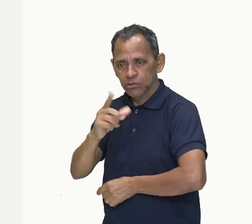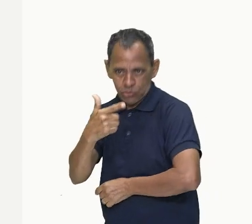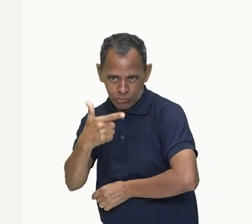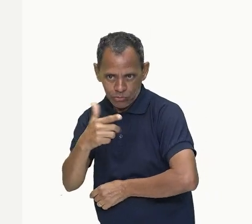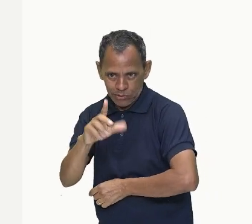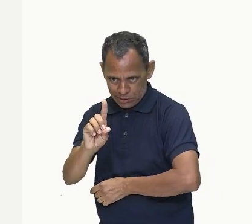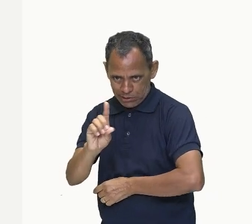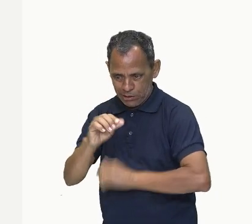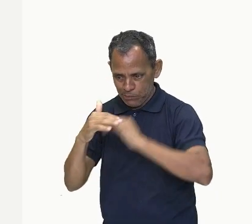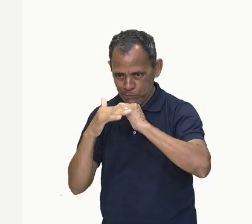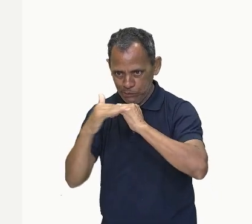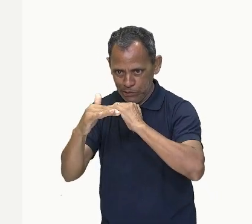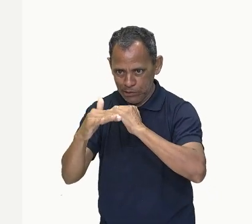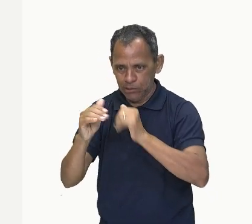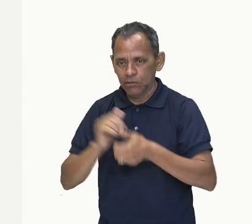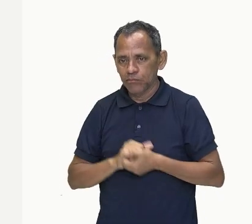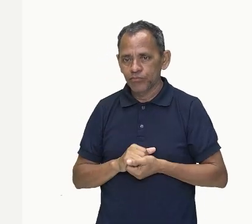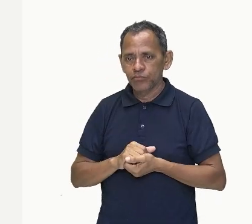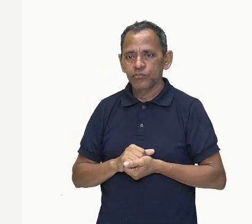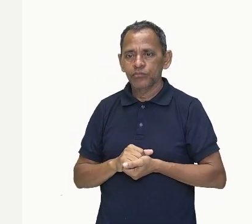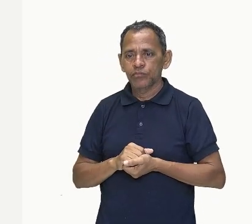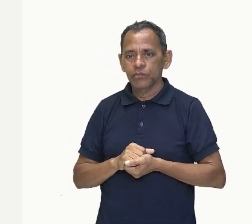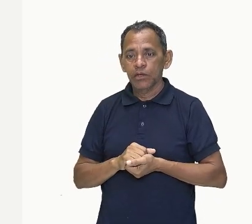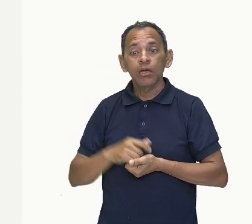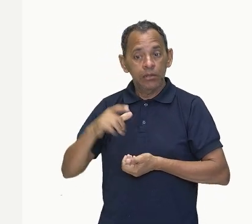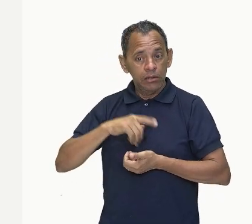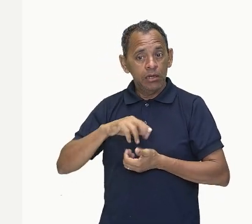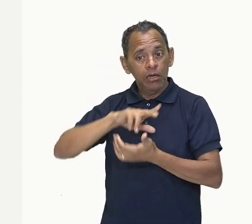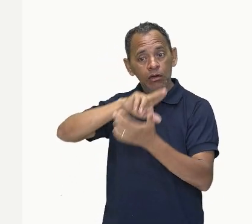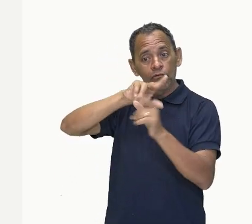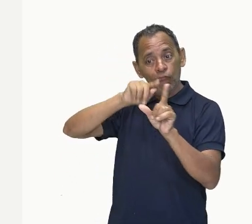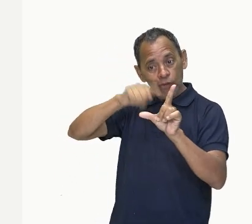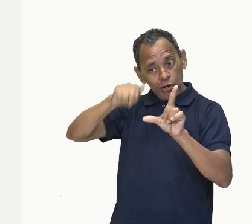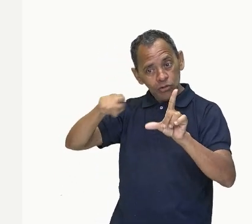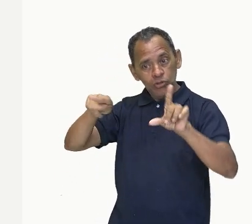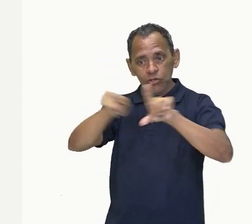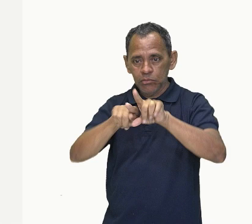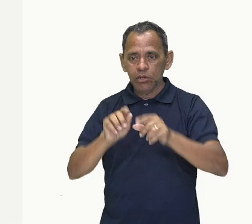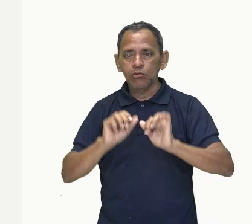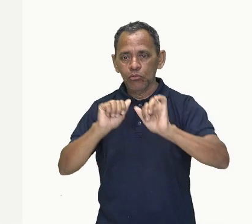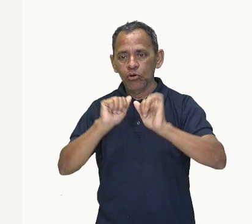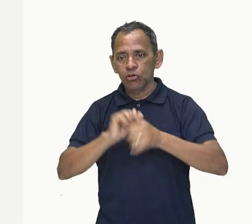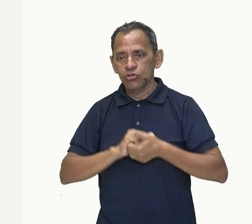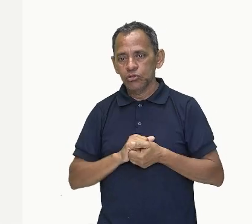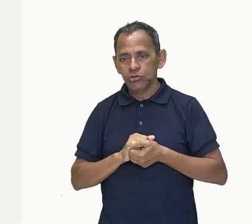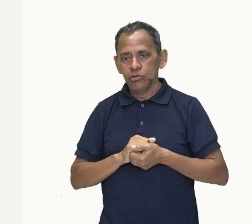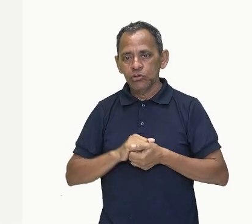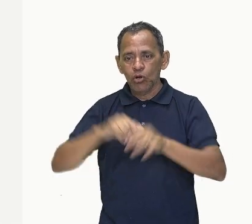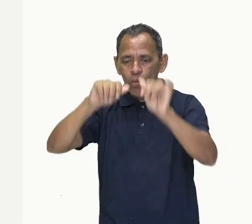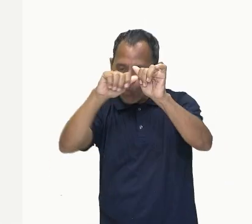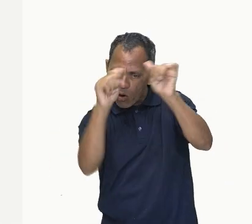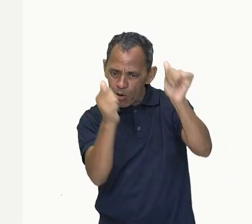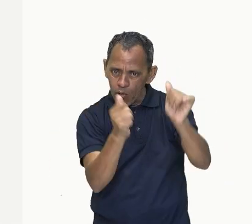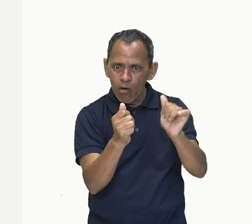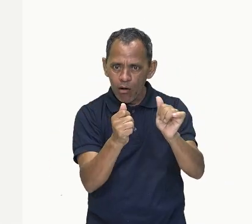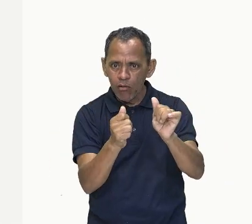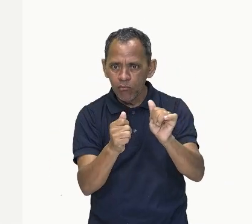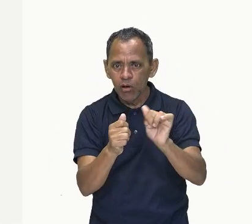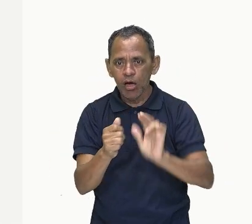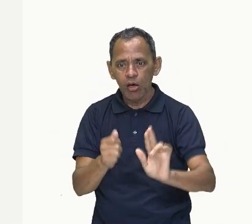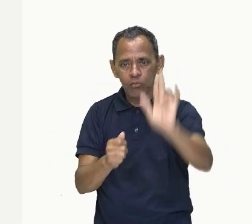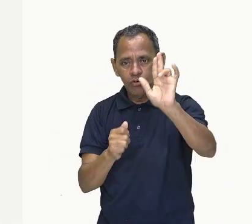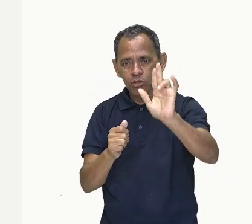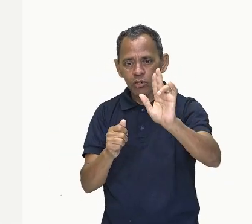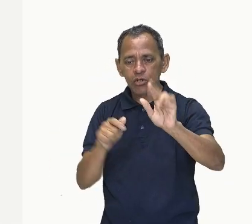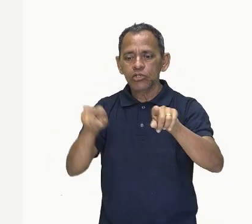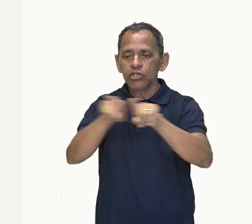plana, a gente vai tendo ali as distorções. E essas distorções, elas podem ser na forma das áreas representadas, o contorno